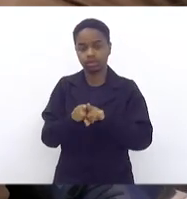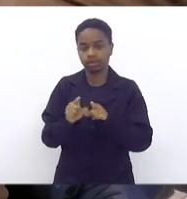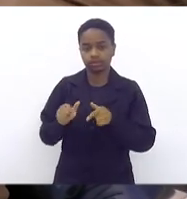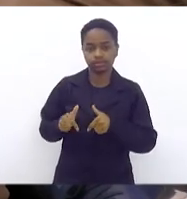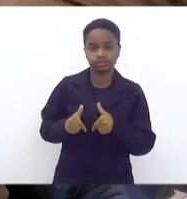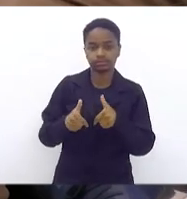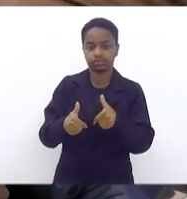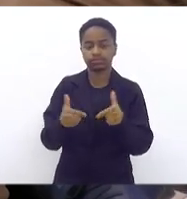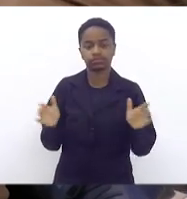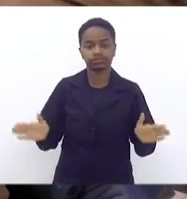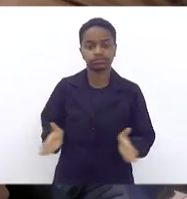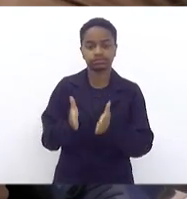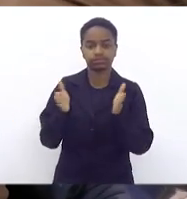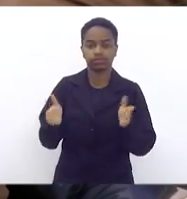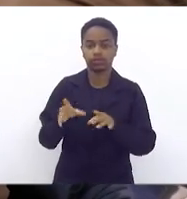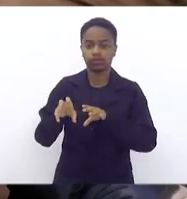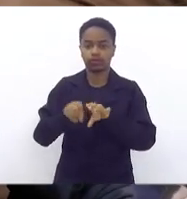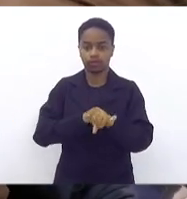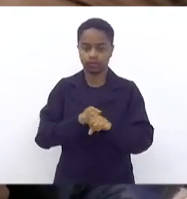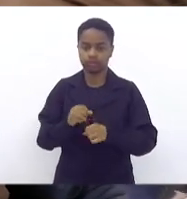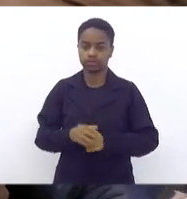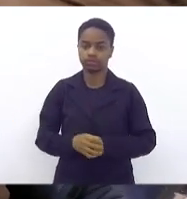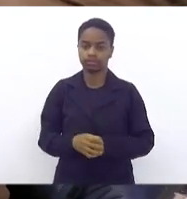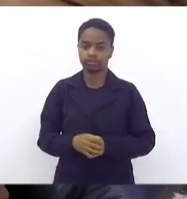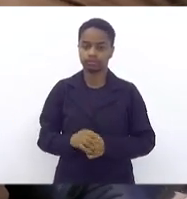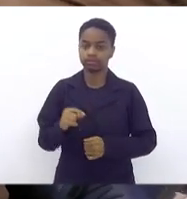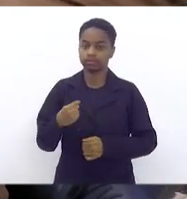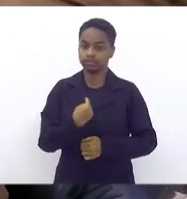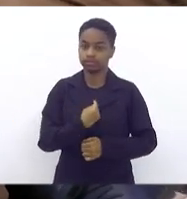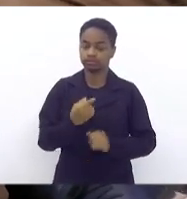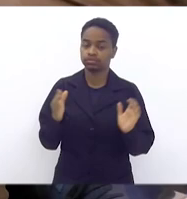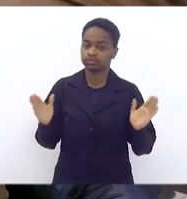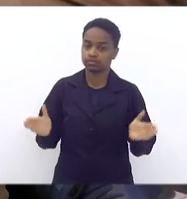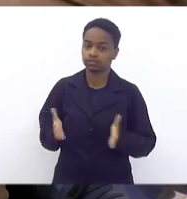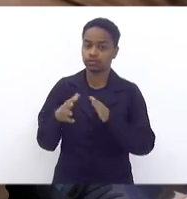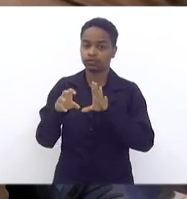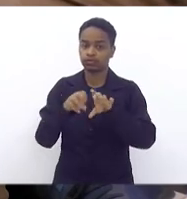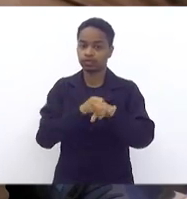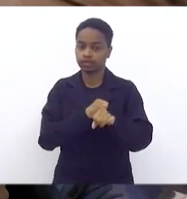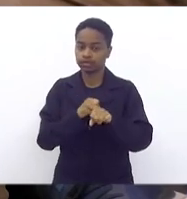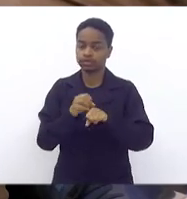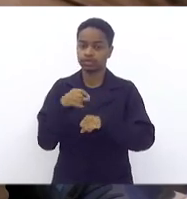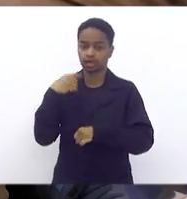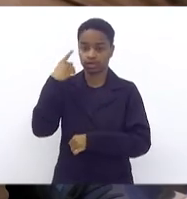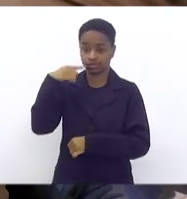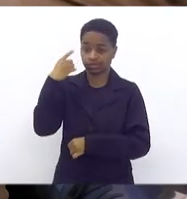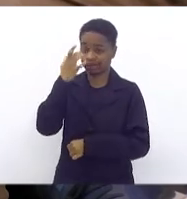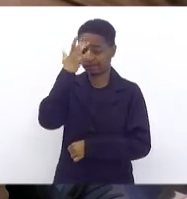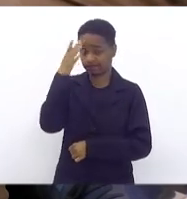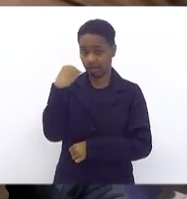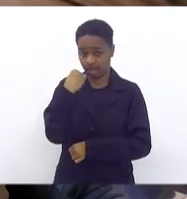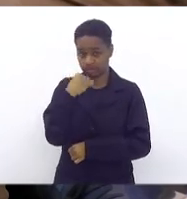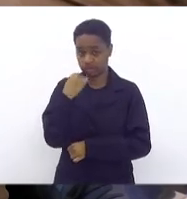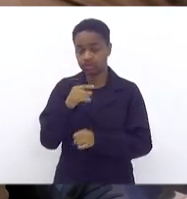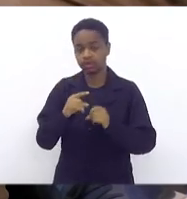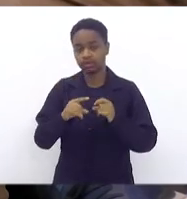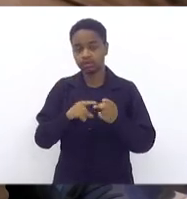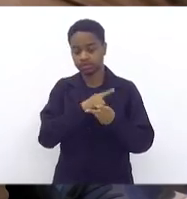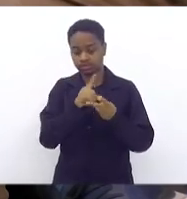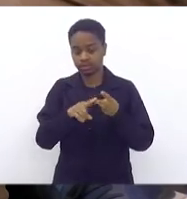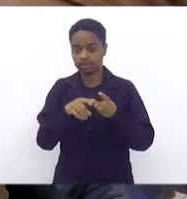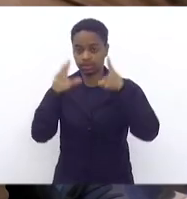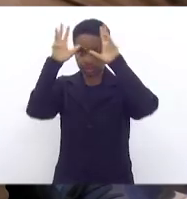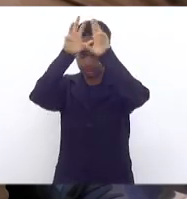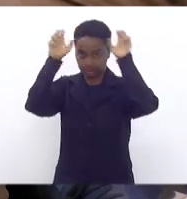atua com formações nós já fizemos formações com advogado que foi o mais fácil já fizemos formações com o